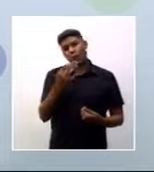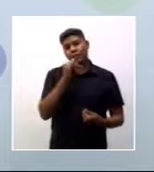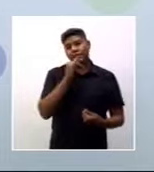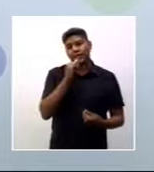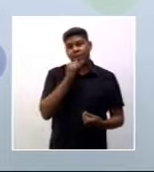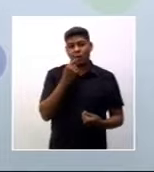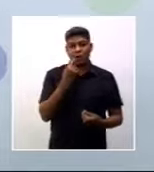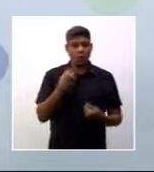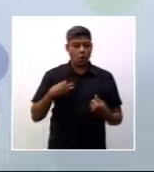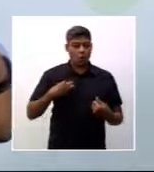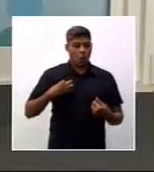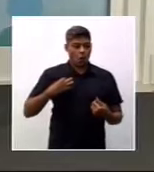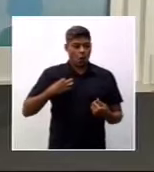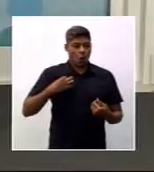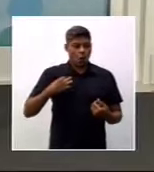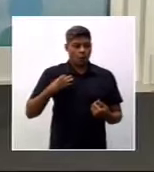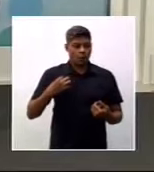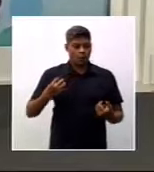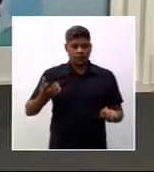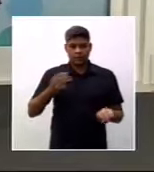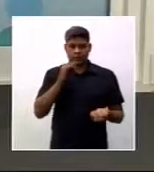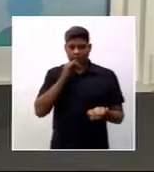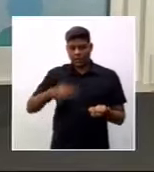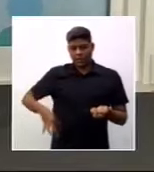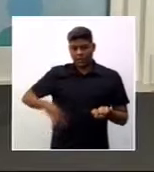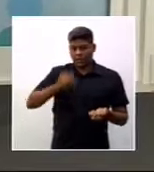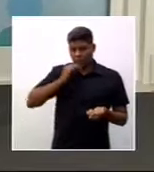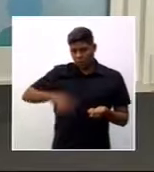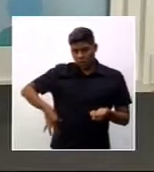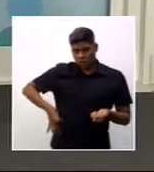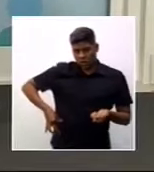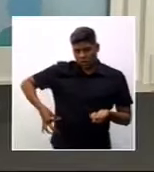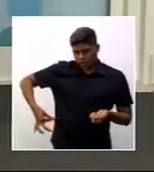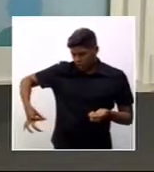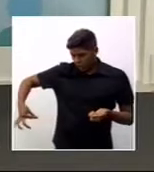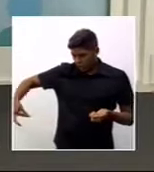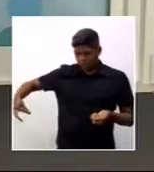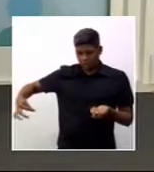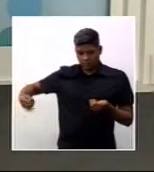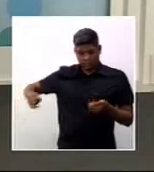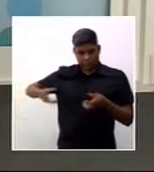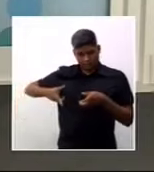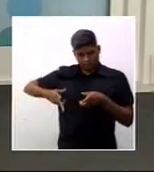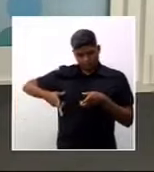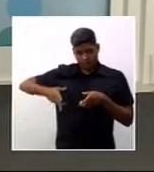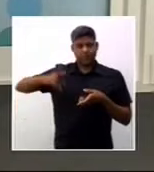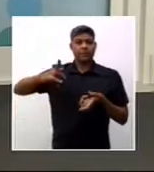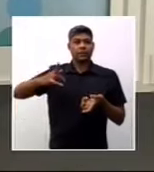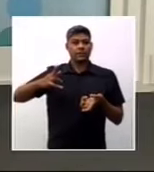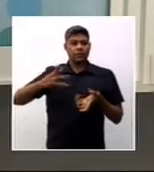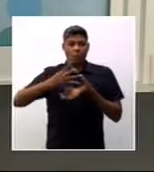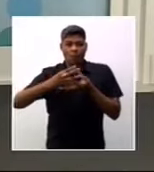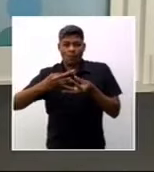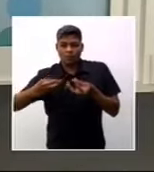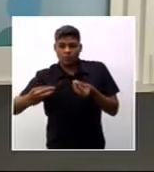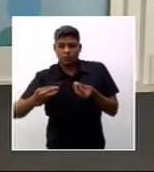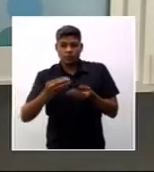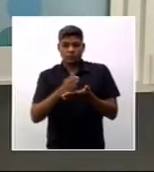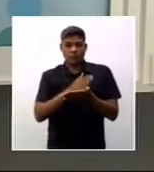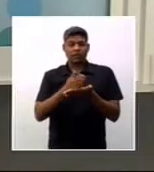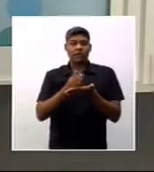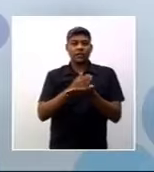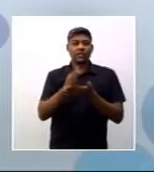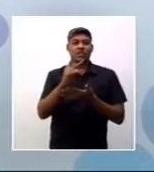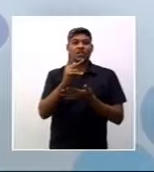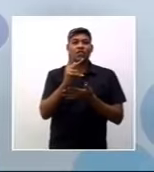exemplo a minha roupa tem um texto tem um fio escapando por aqui eliseu tem que ser trouxa para que isso não aparecesse então às vezes o